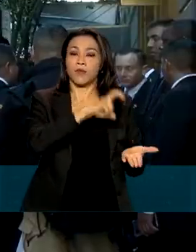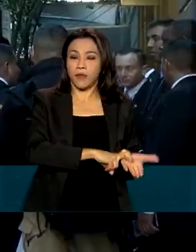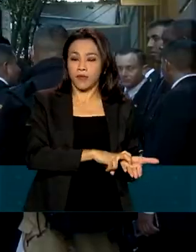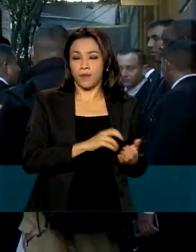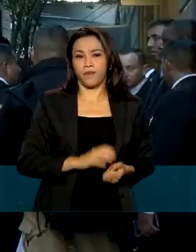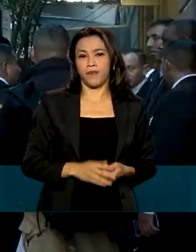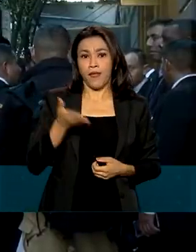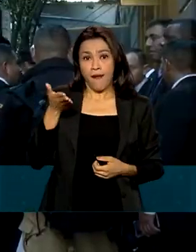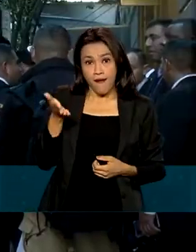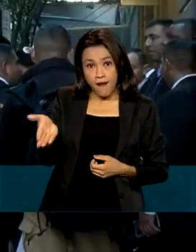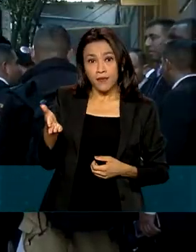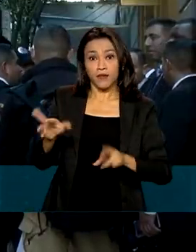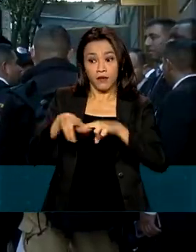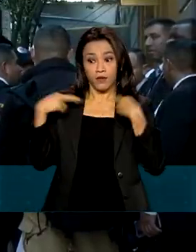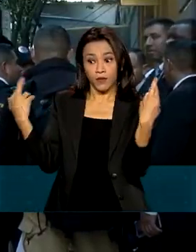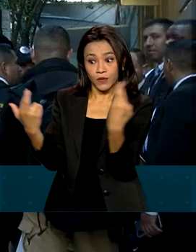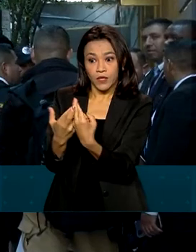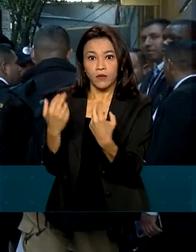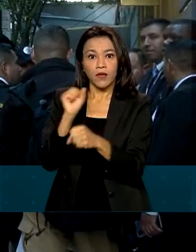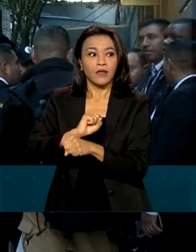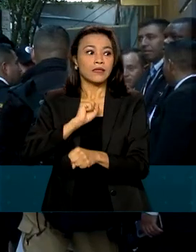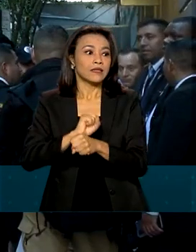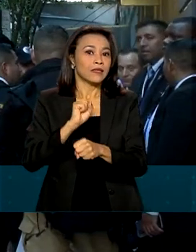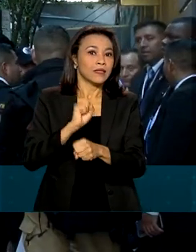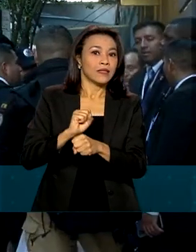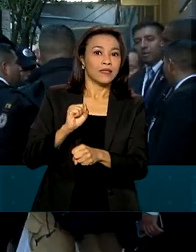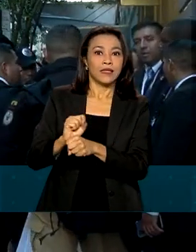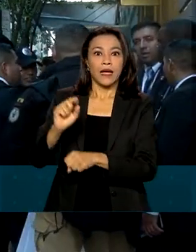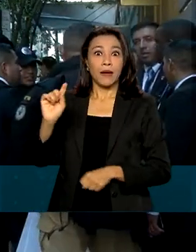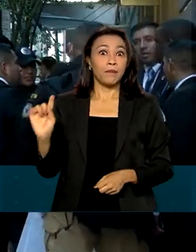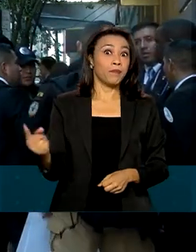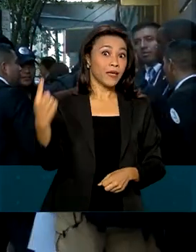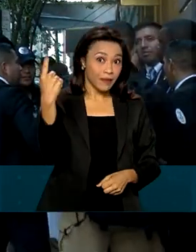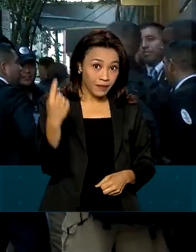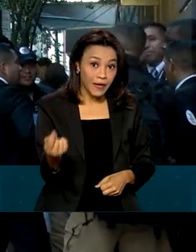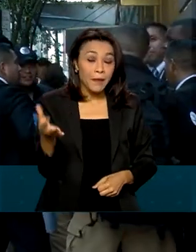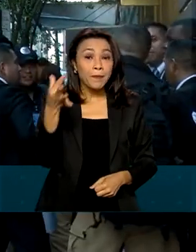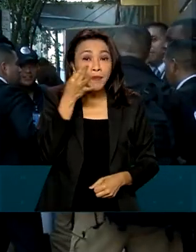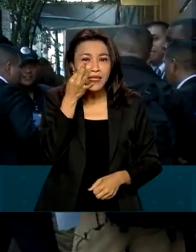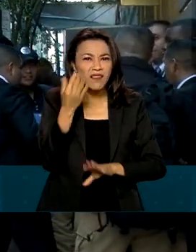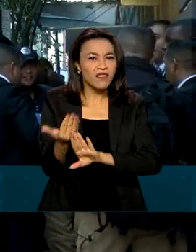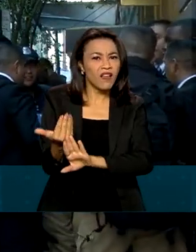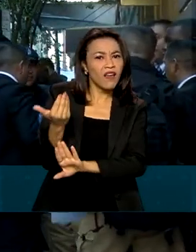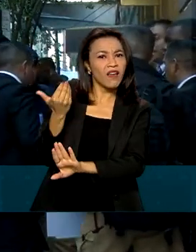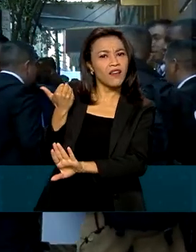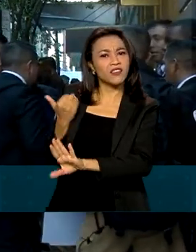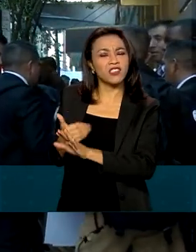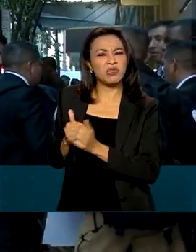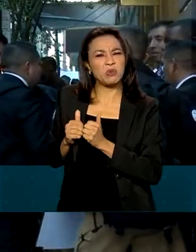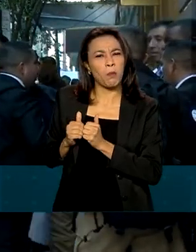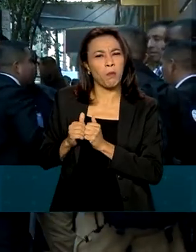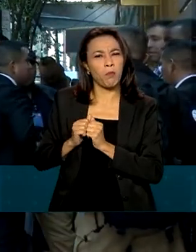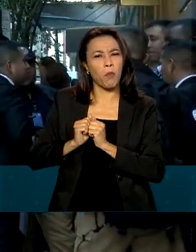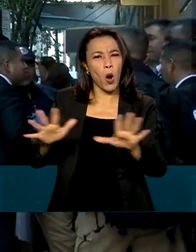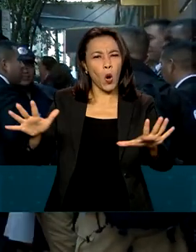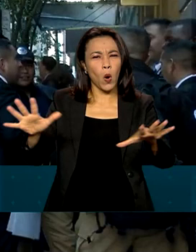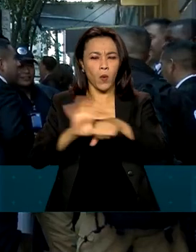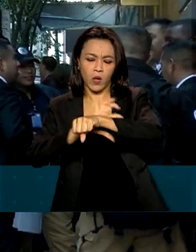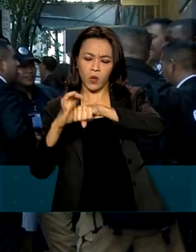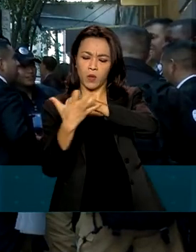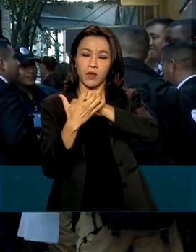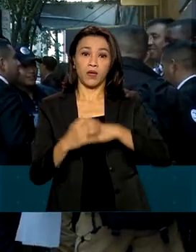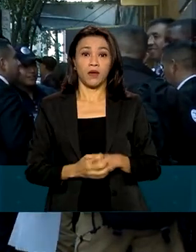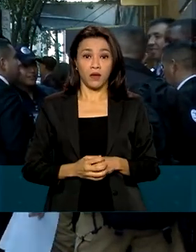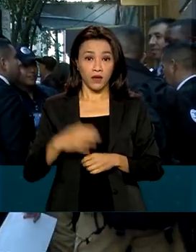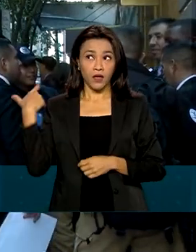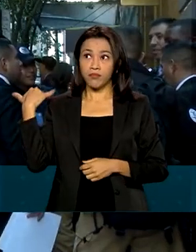sendo bastante aguardada, é a primeira totalmente presencial desde o início da pandemia e, historicamente, o